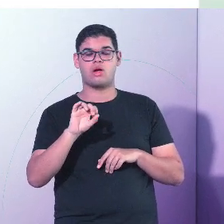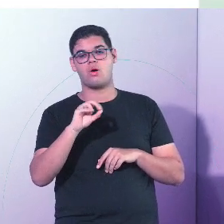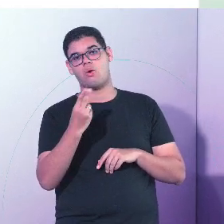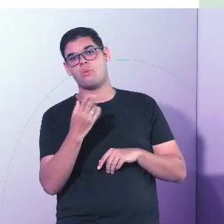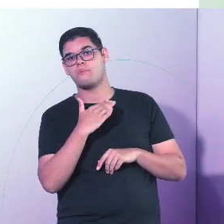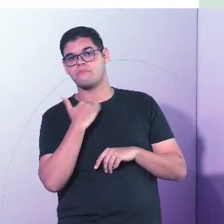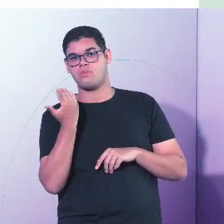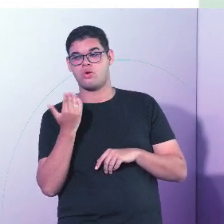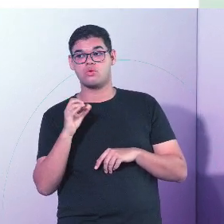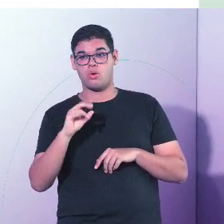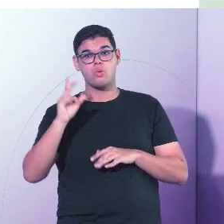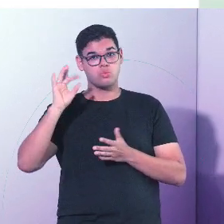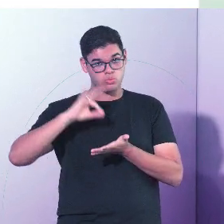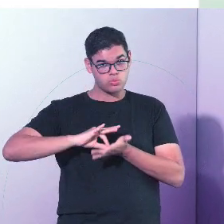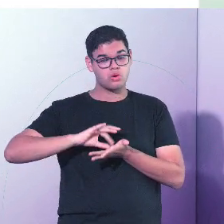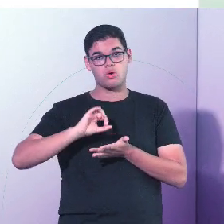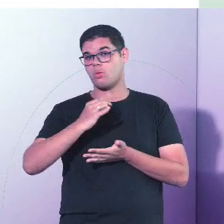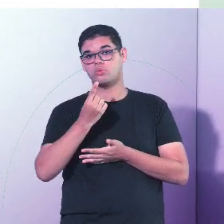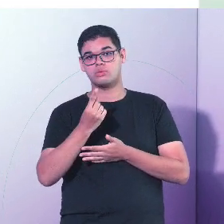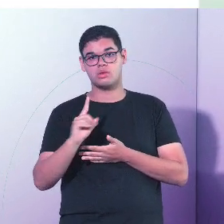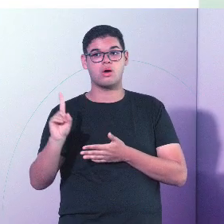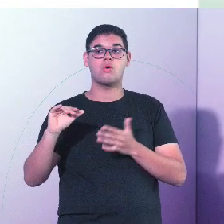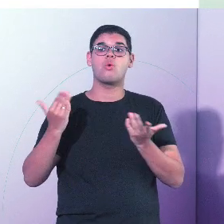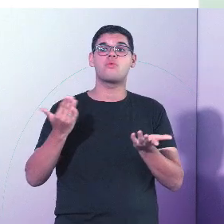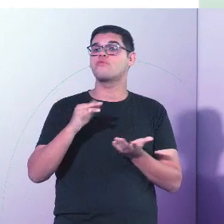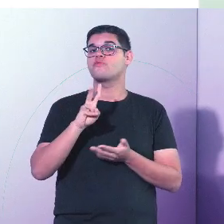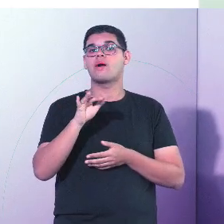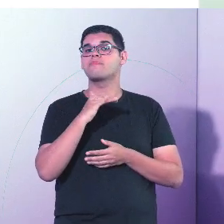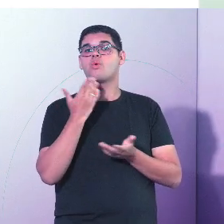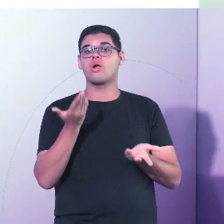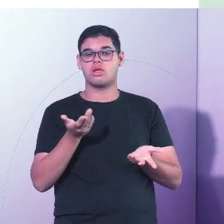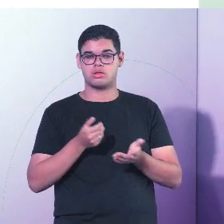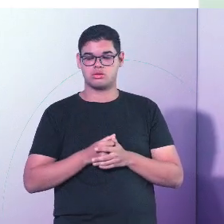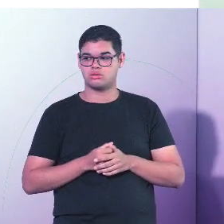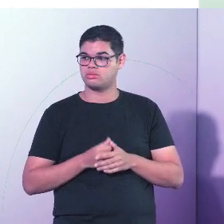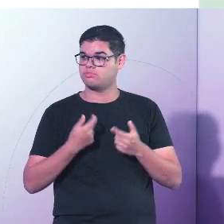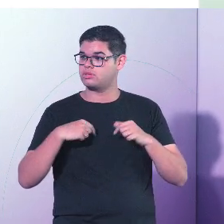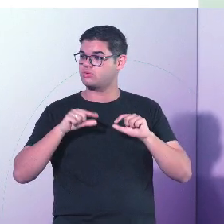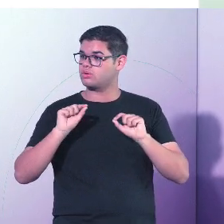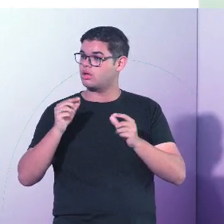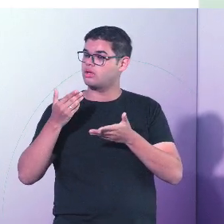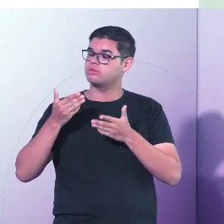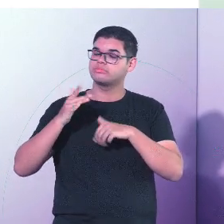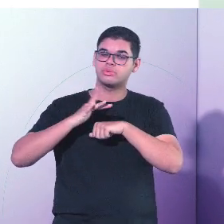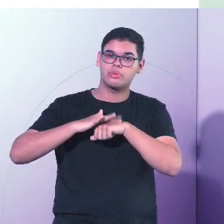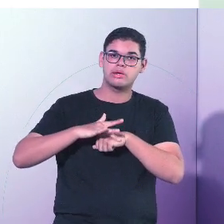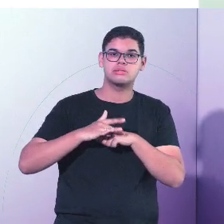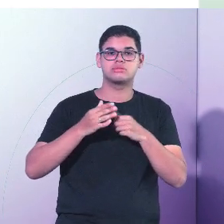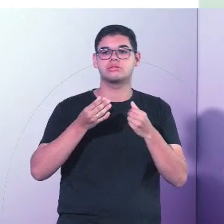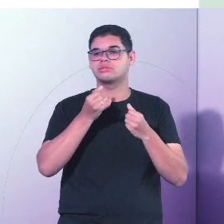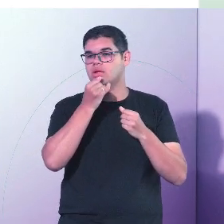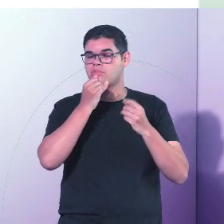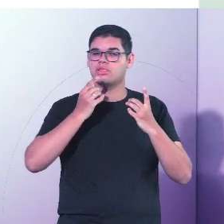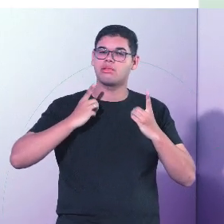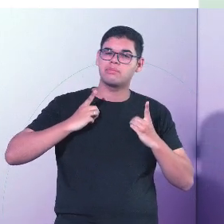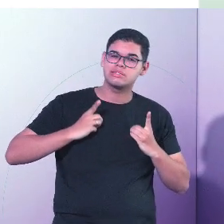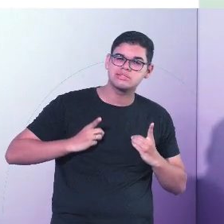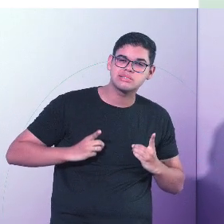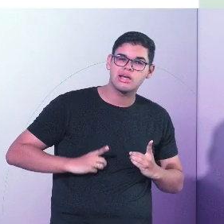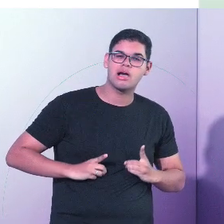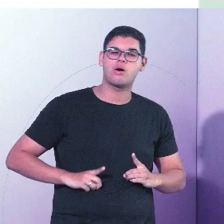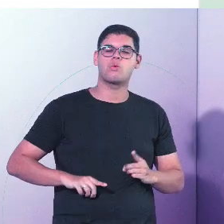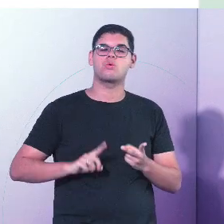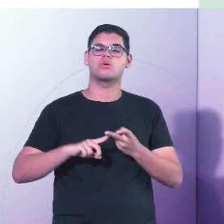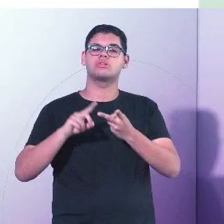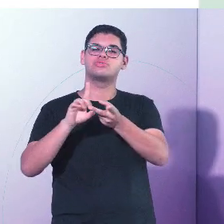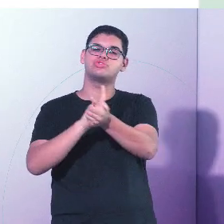cura. Mas, assim, nem sempre a gente consegue fazer isso. Doenças como depressão, diabetes, tem uma série de doenças